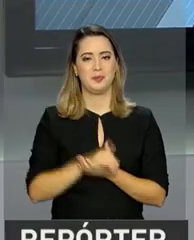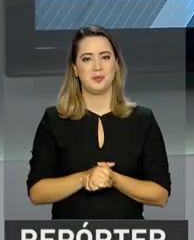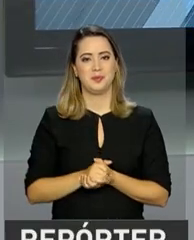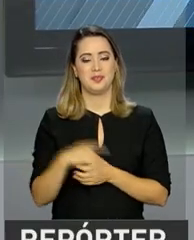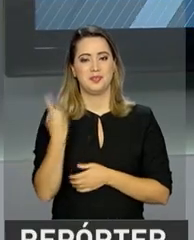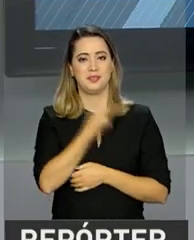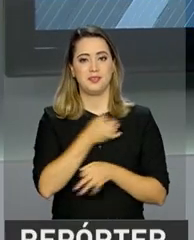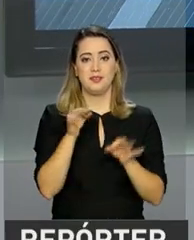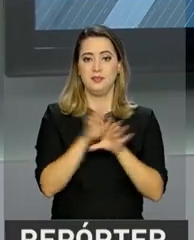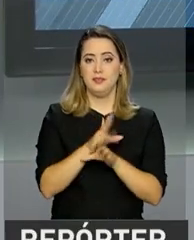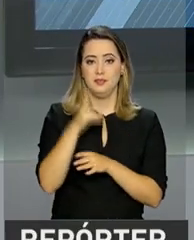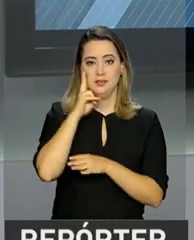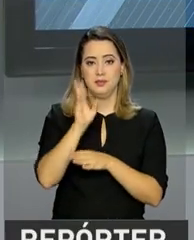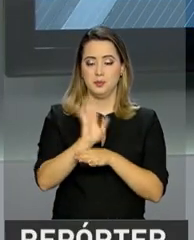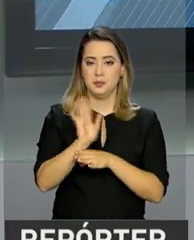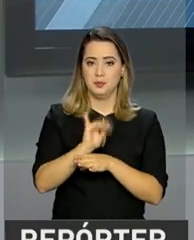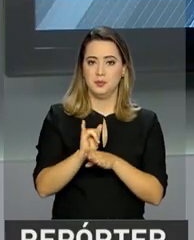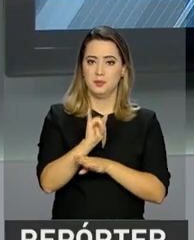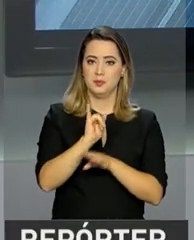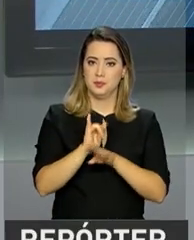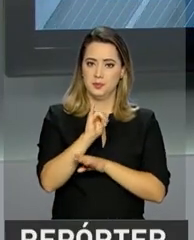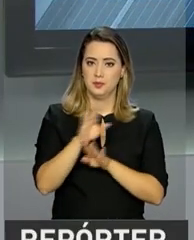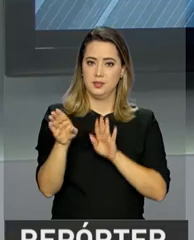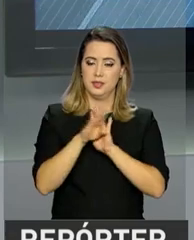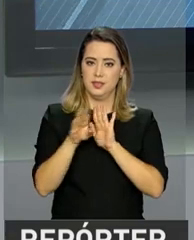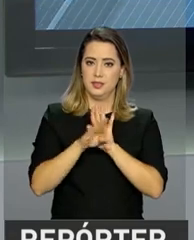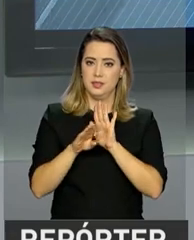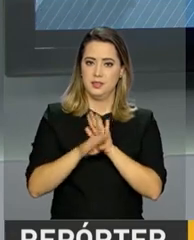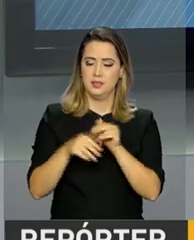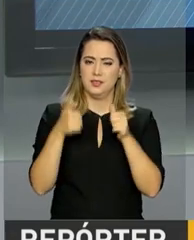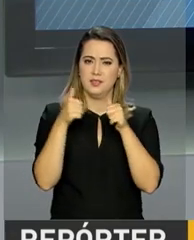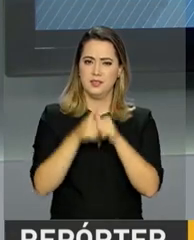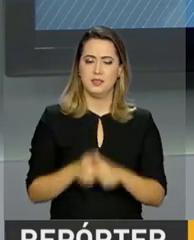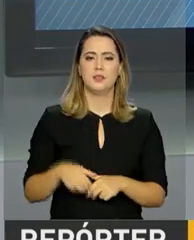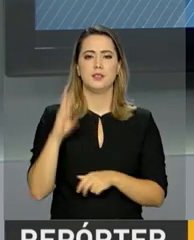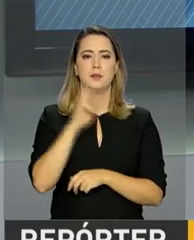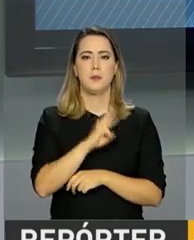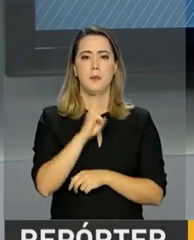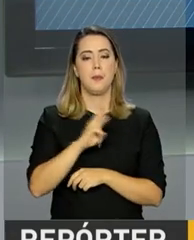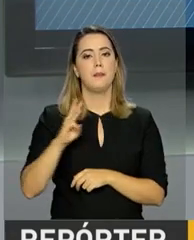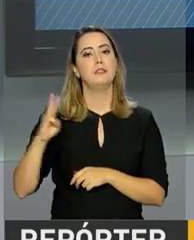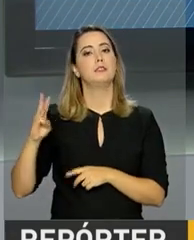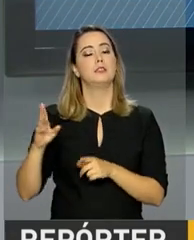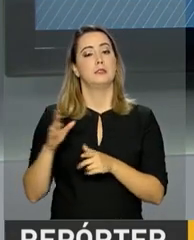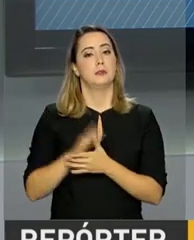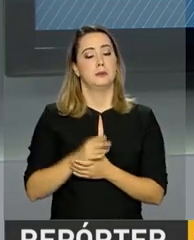Nós ficamos por aqui. Você pode rever as reportagens no YouTube e toda a programação também